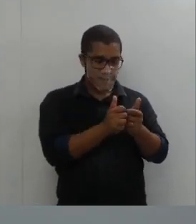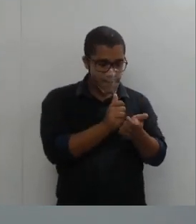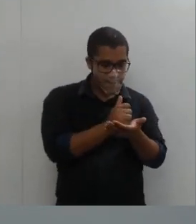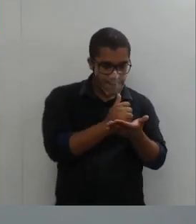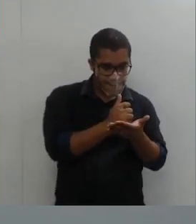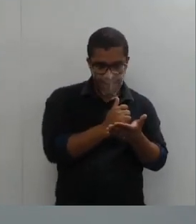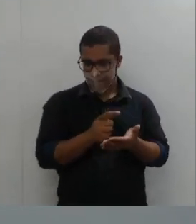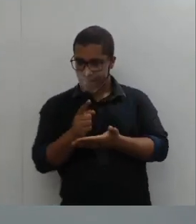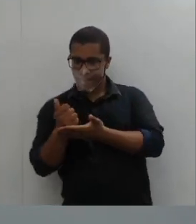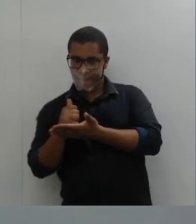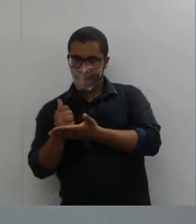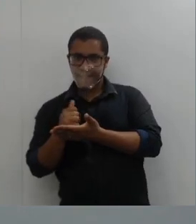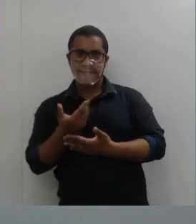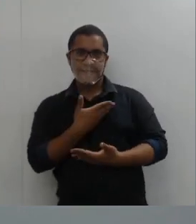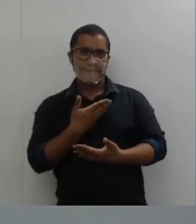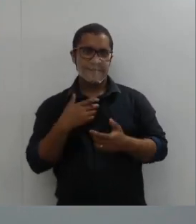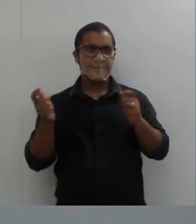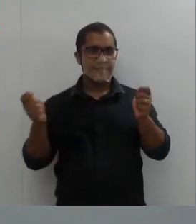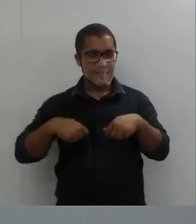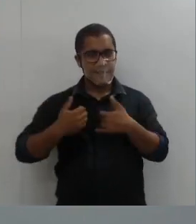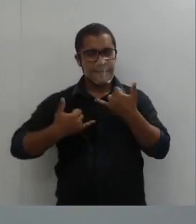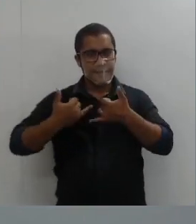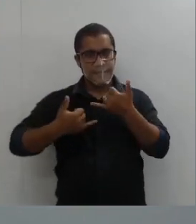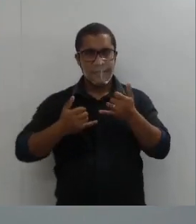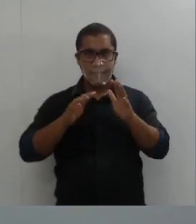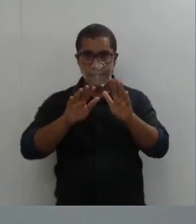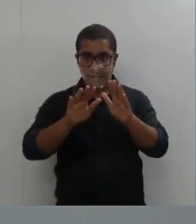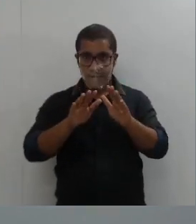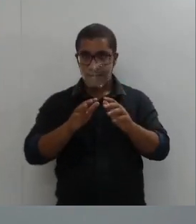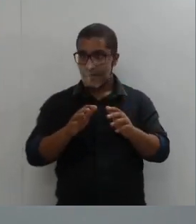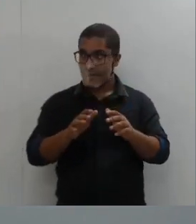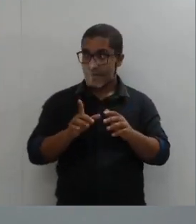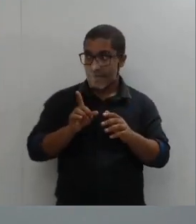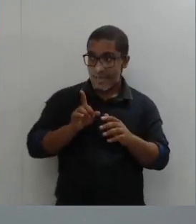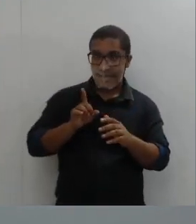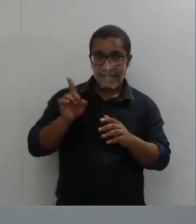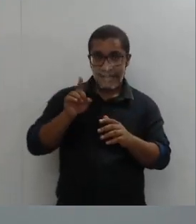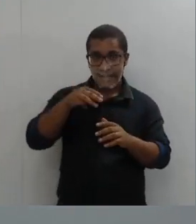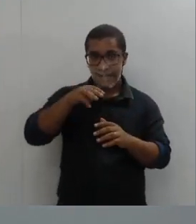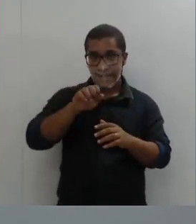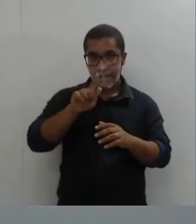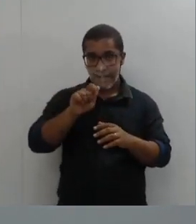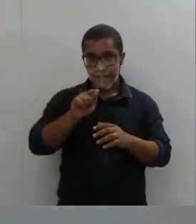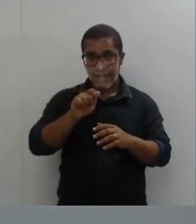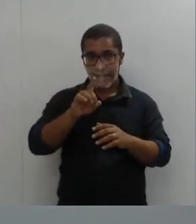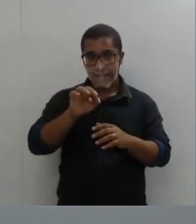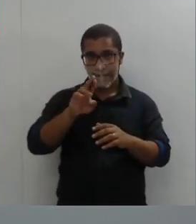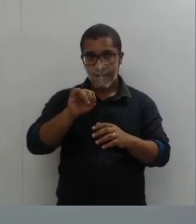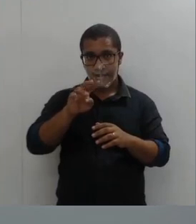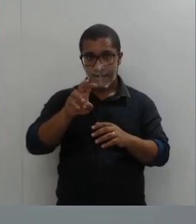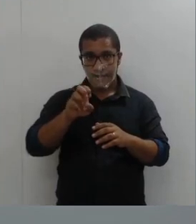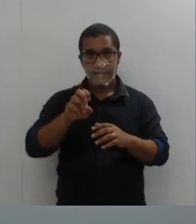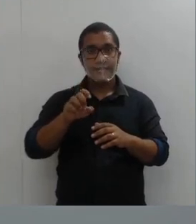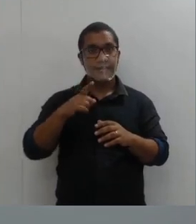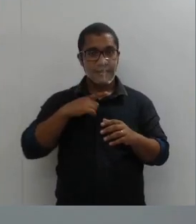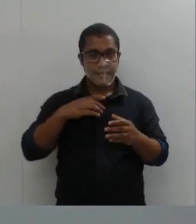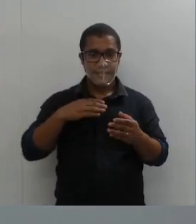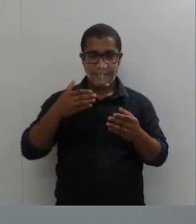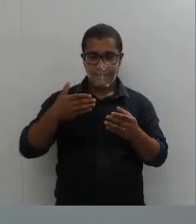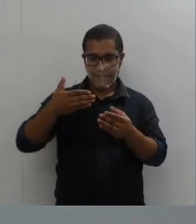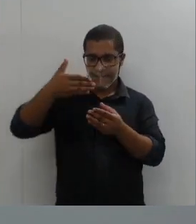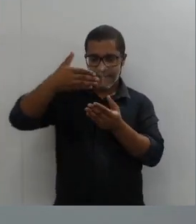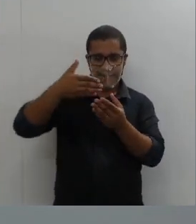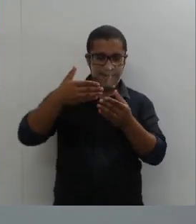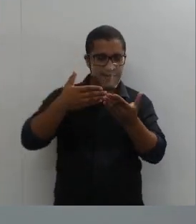outras coisas com os seus colegas, né? Agora o detalhe, o Mega Drive ele funcionava com cartucho. E muitas vezes quando o cartucho emperrava,